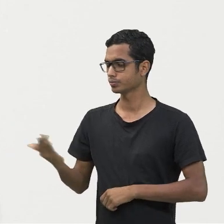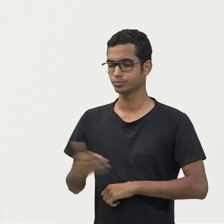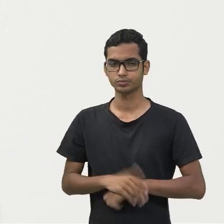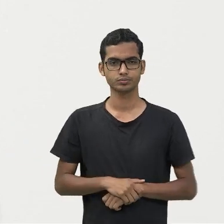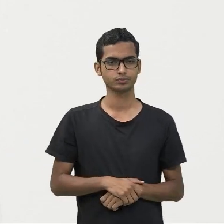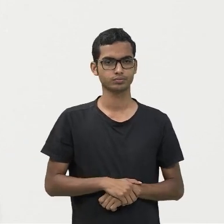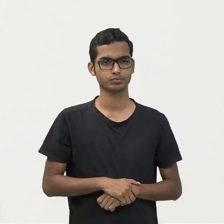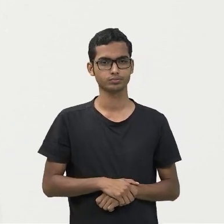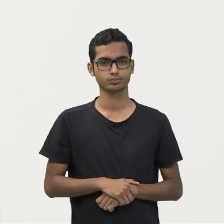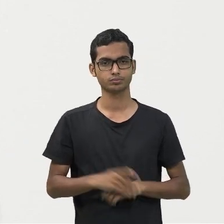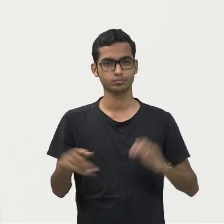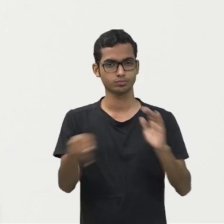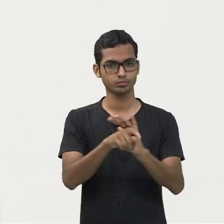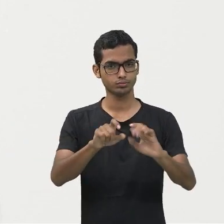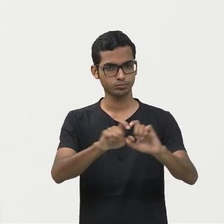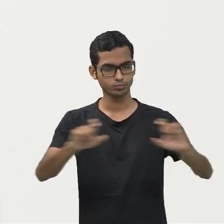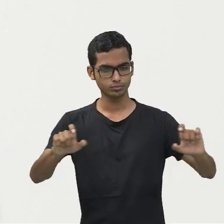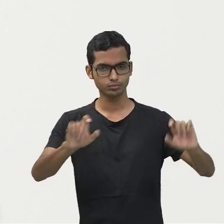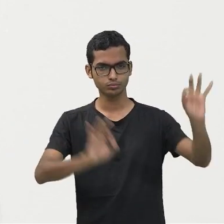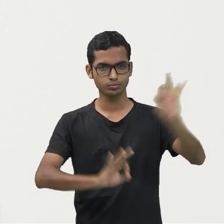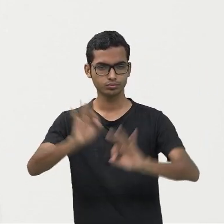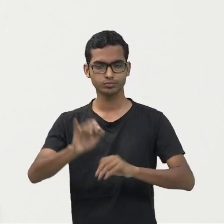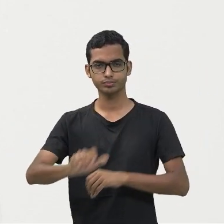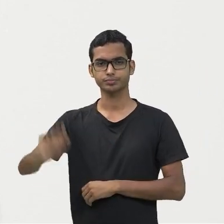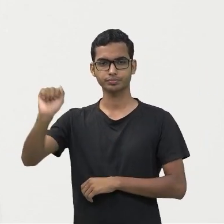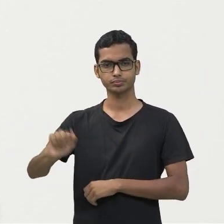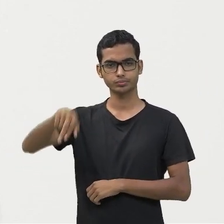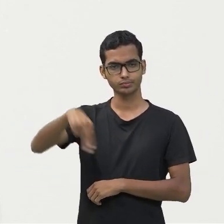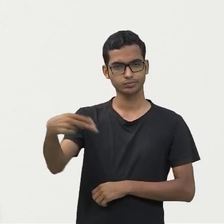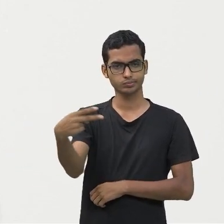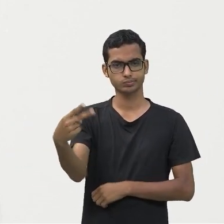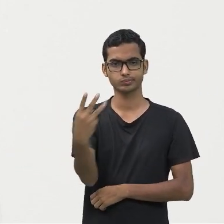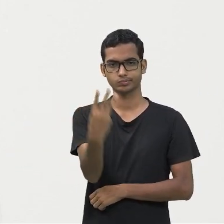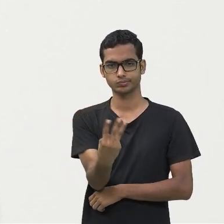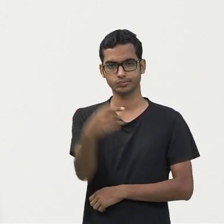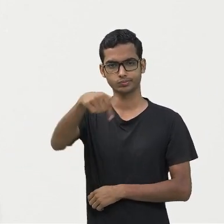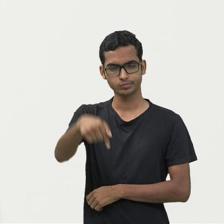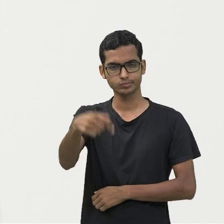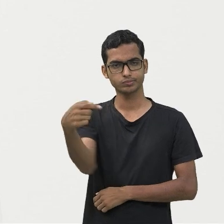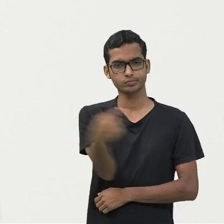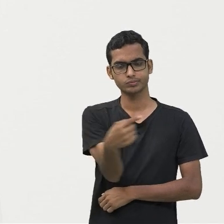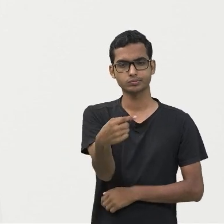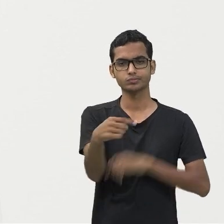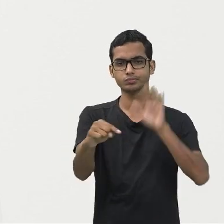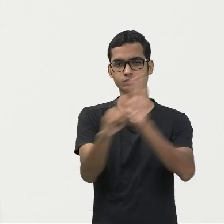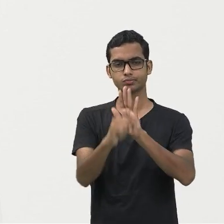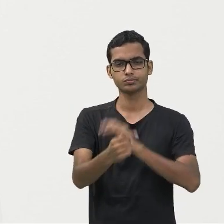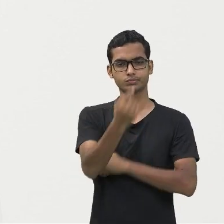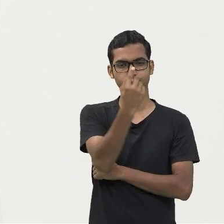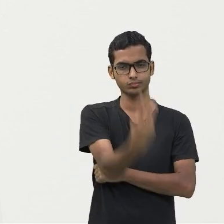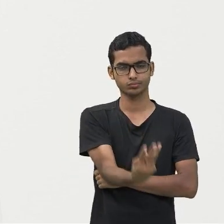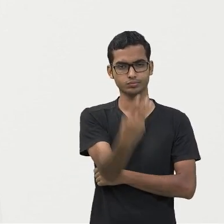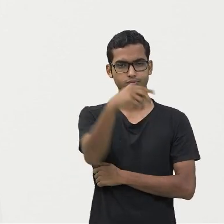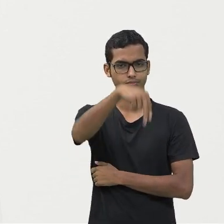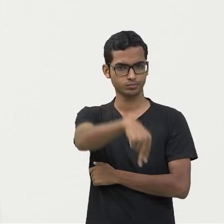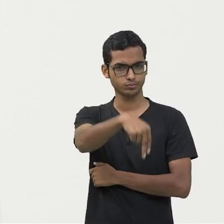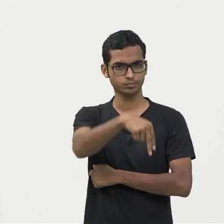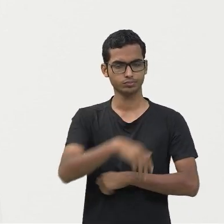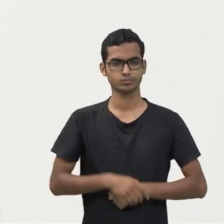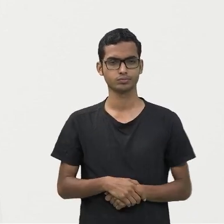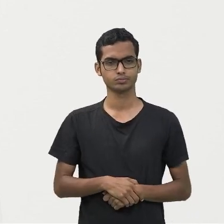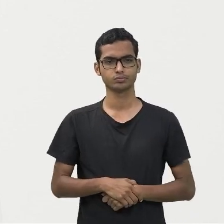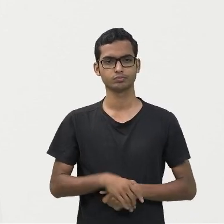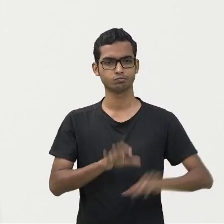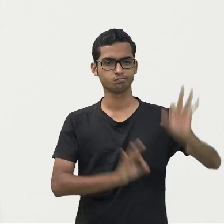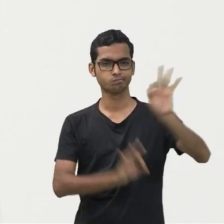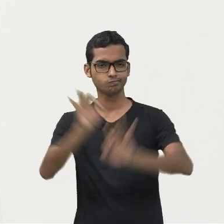Dada a lei de formação, a n é igual a 37 menos 3n. Escreva